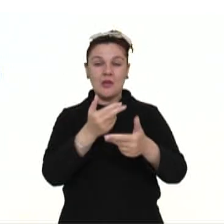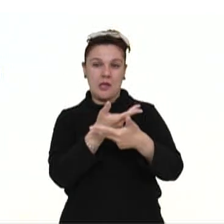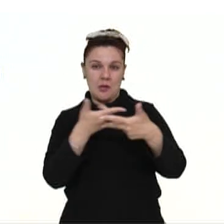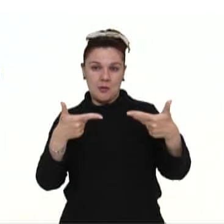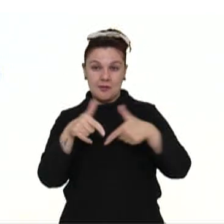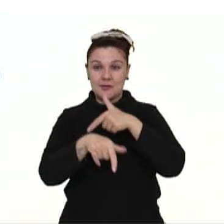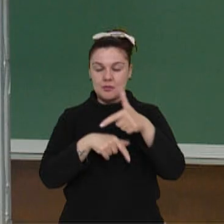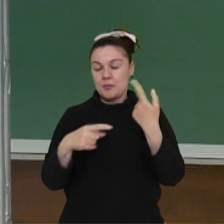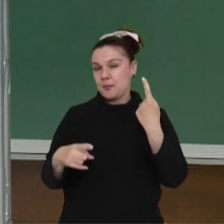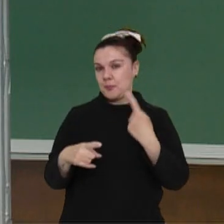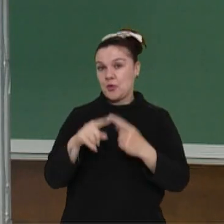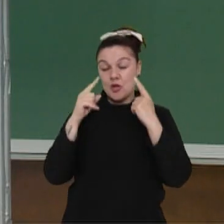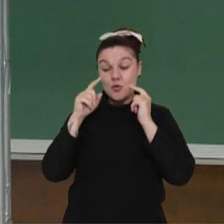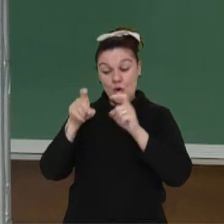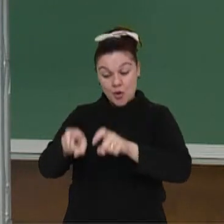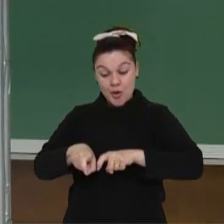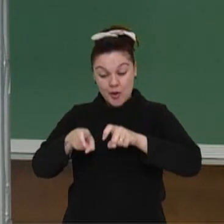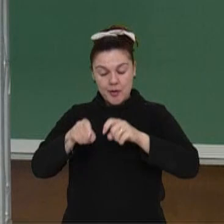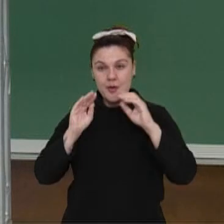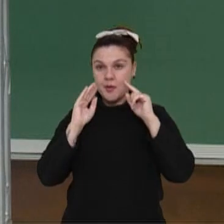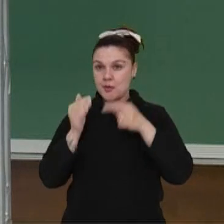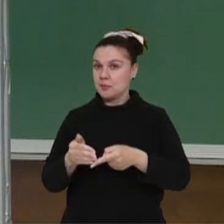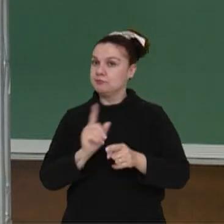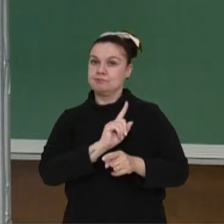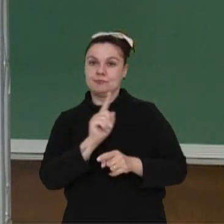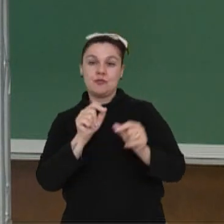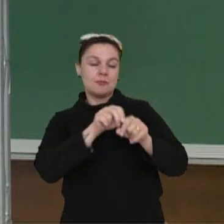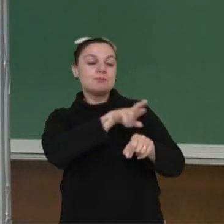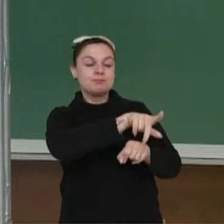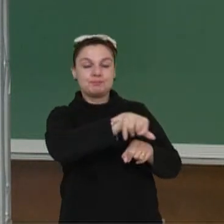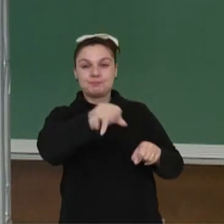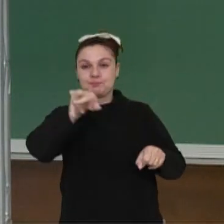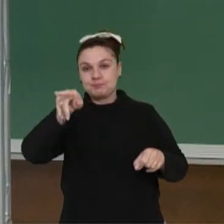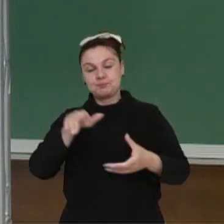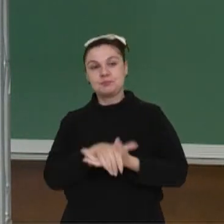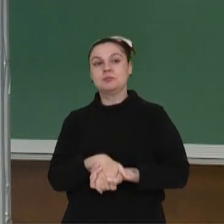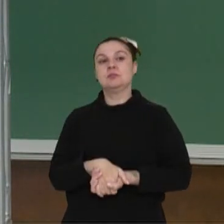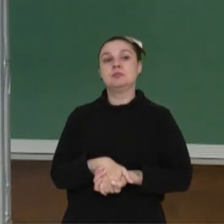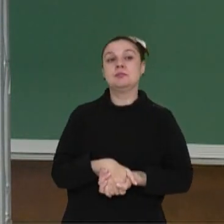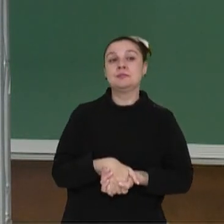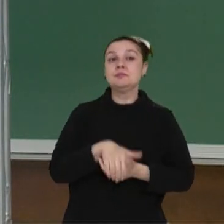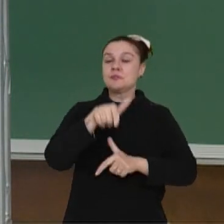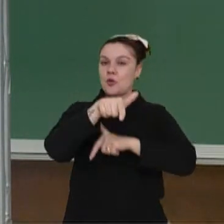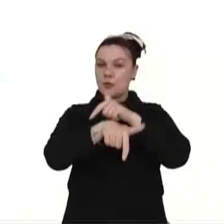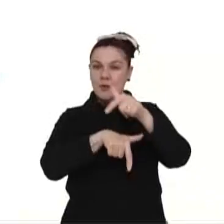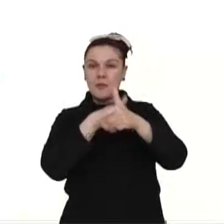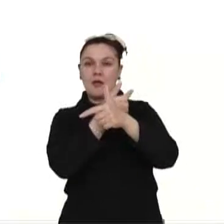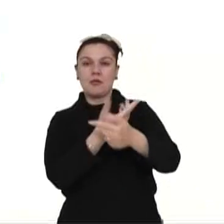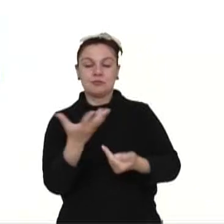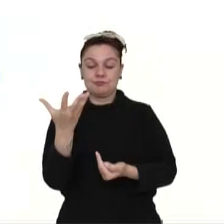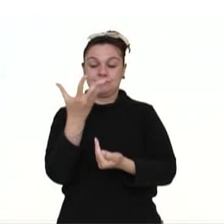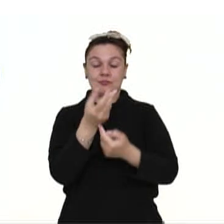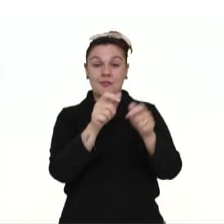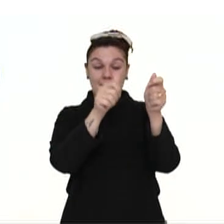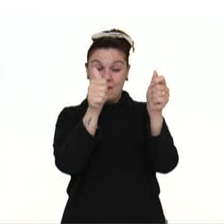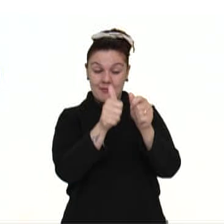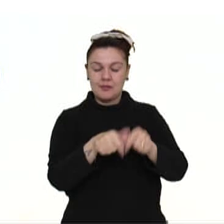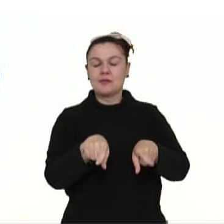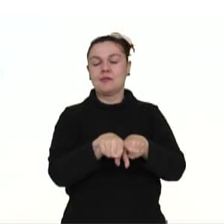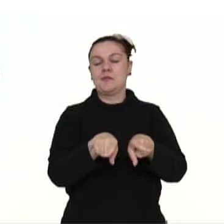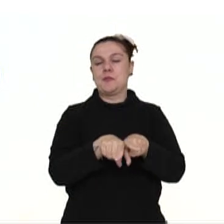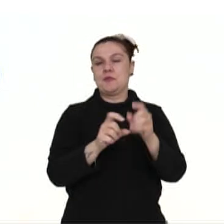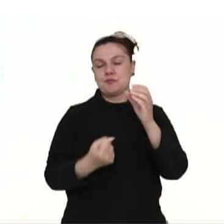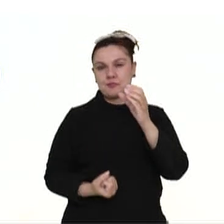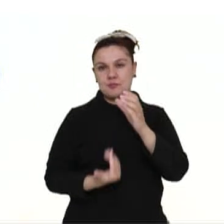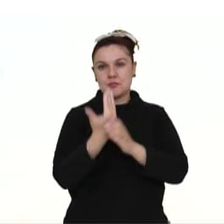porque não era só ali na terra, eles faziam várias outras coisas. As atividades artesanais também tinham destaque nesse